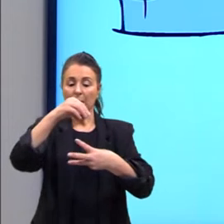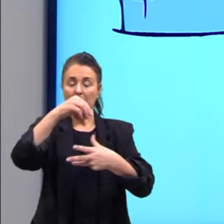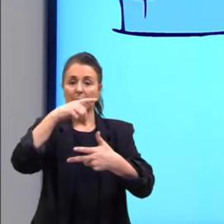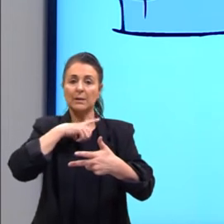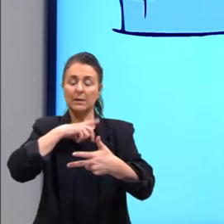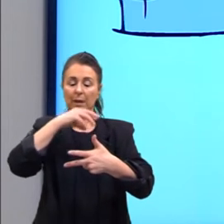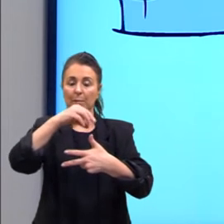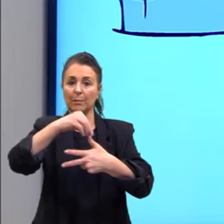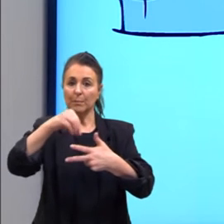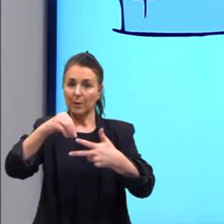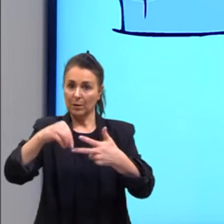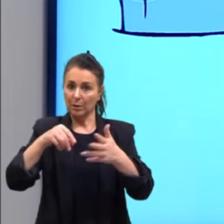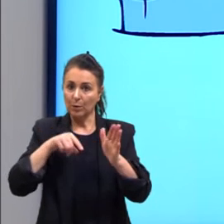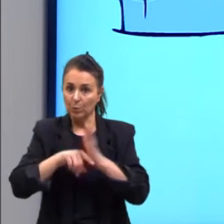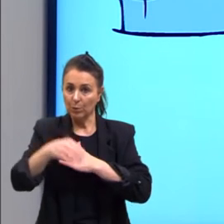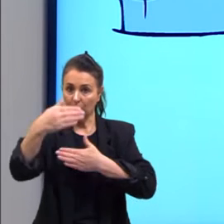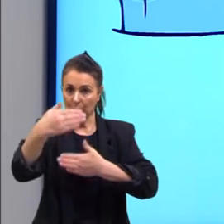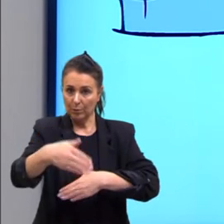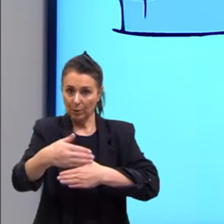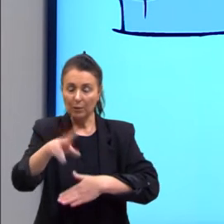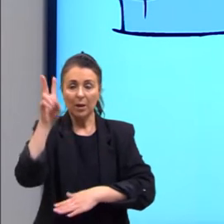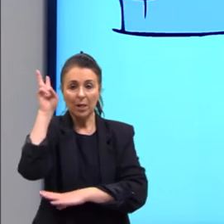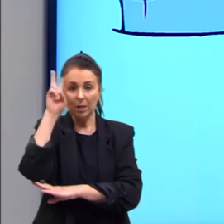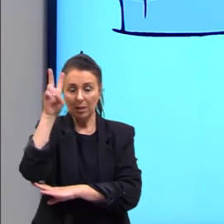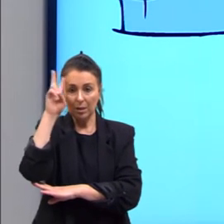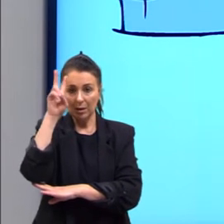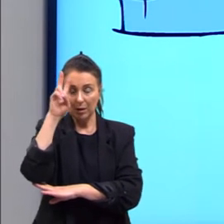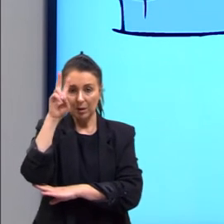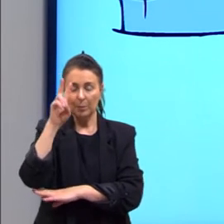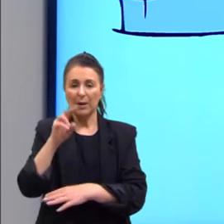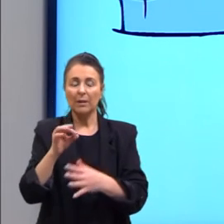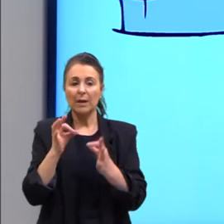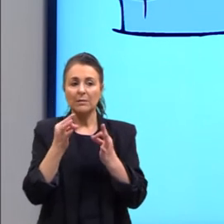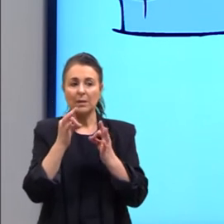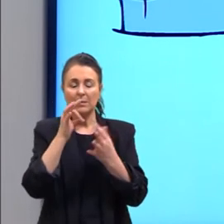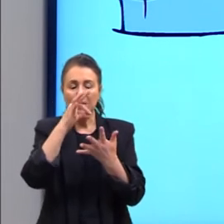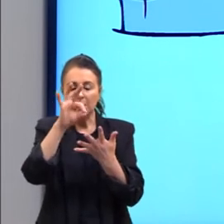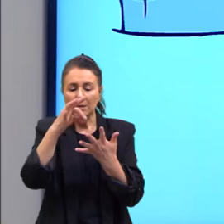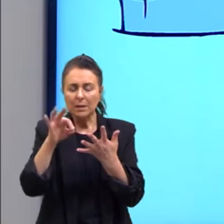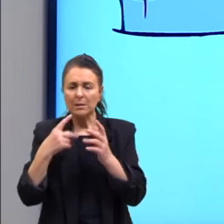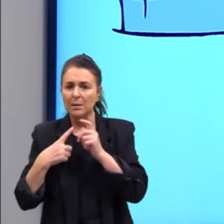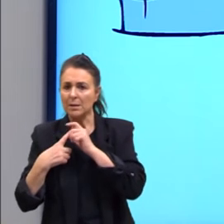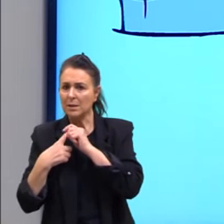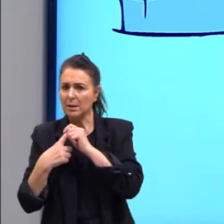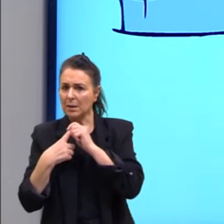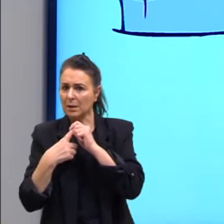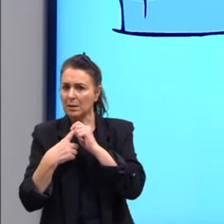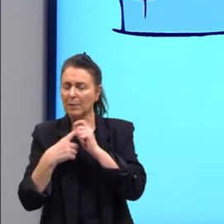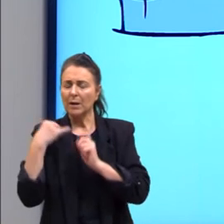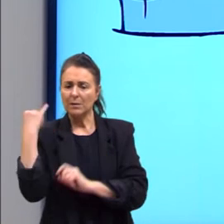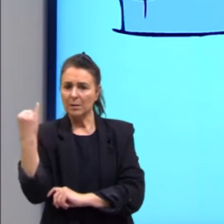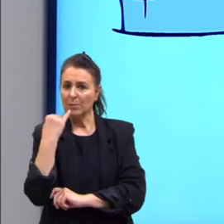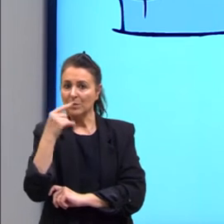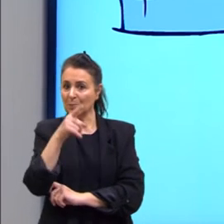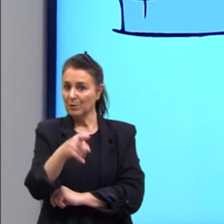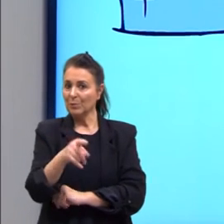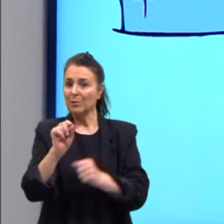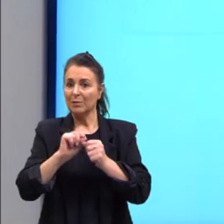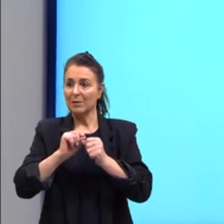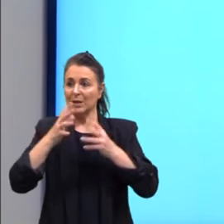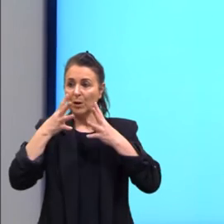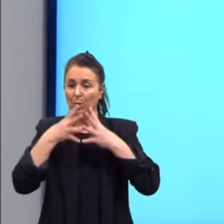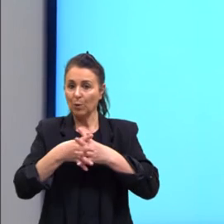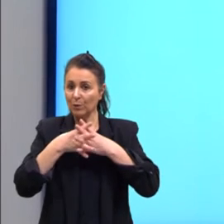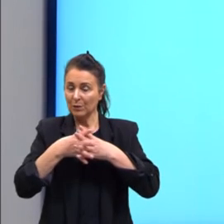né então lembre-se dessas dessas esses itens fundamentais que você não vai se confundir